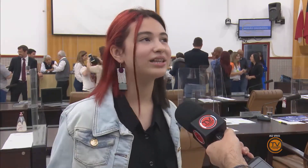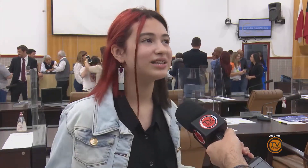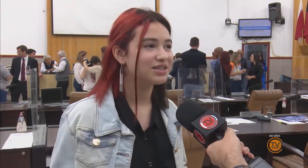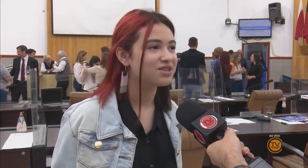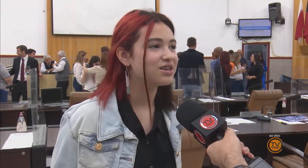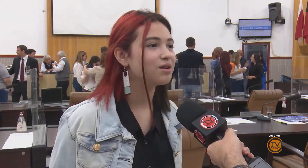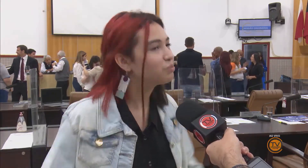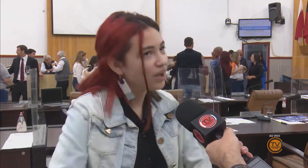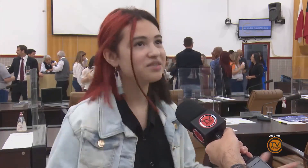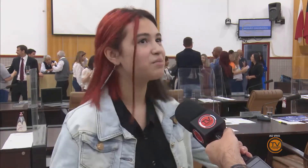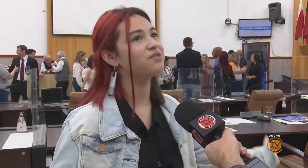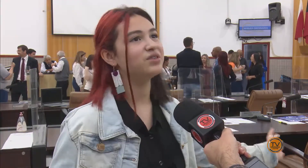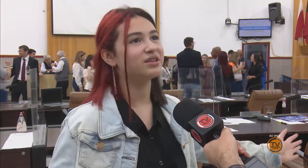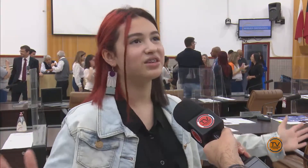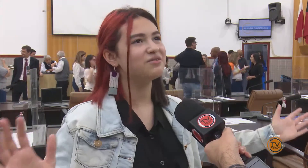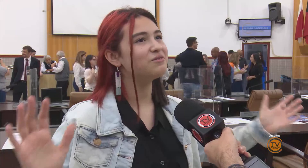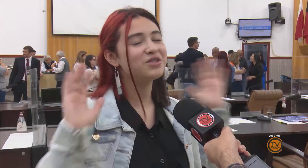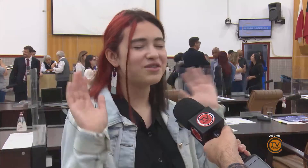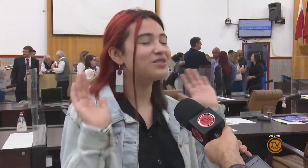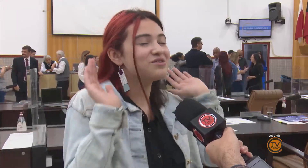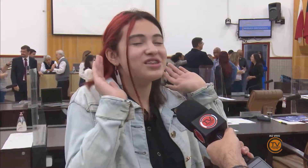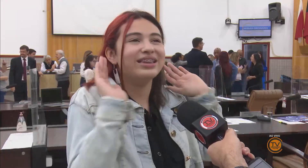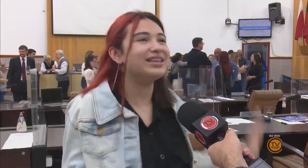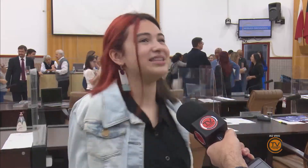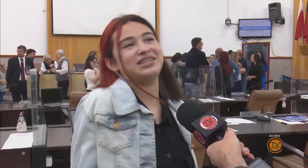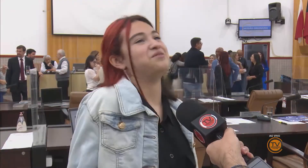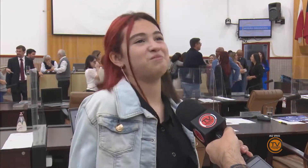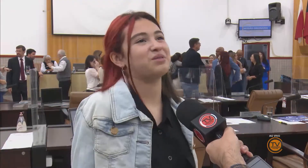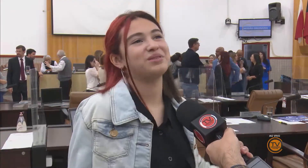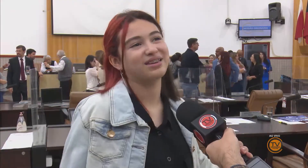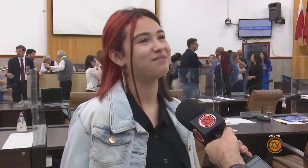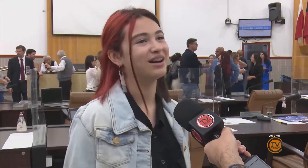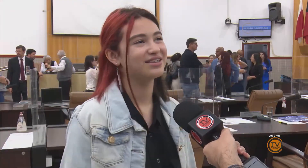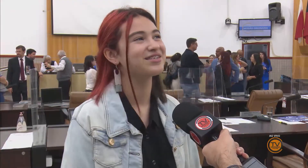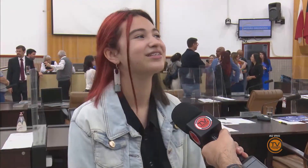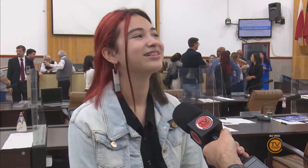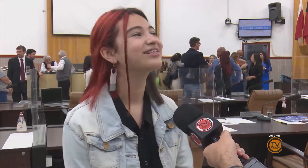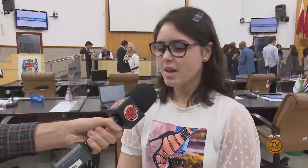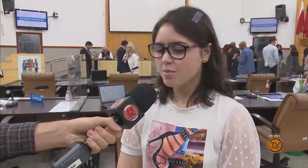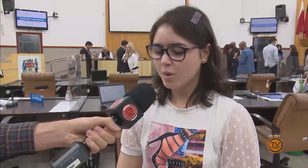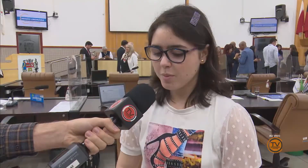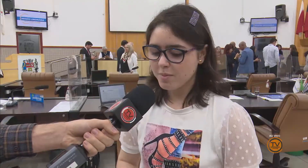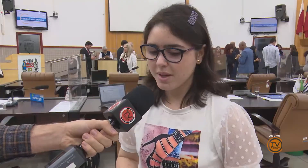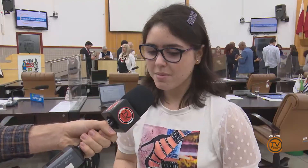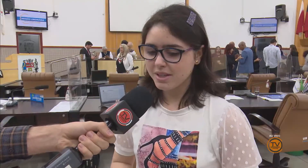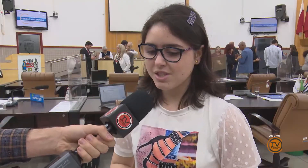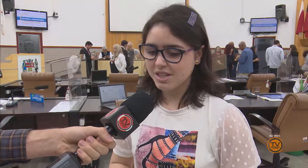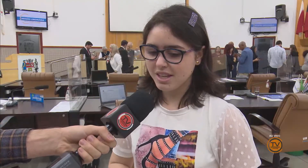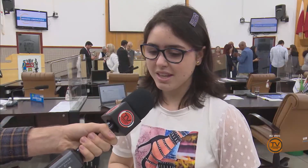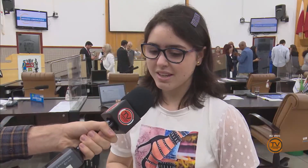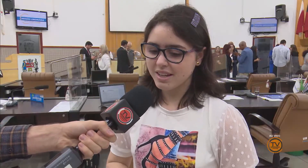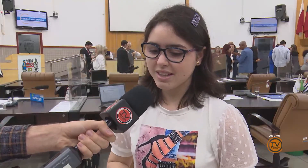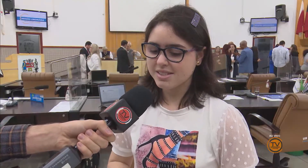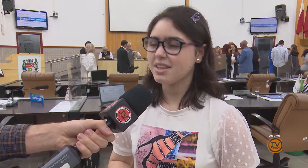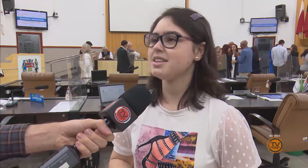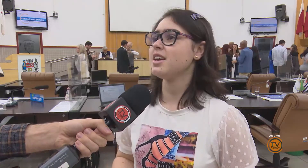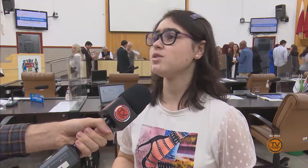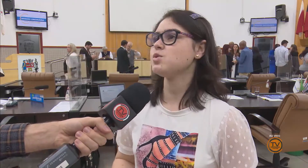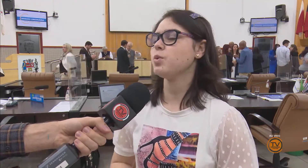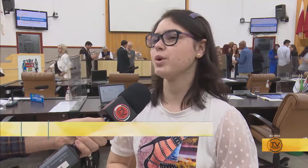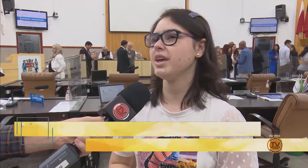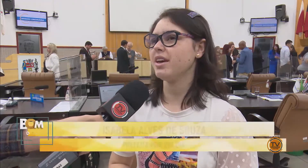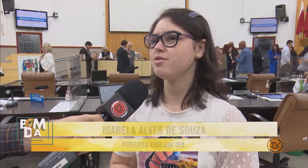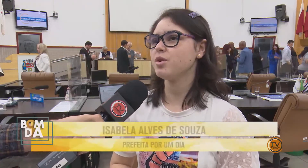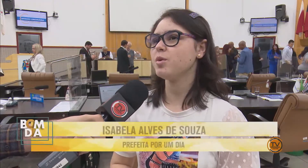e aprender nesse dia para o resto da minha vida, que hoje vai ser um dia inesquecível para mim, eu acho. Bom, primeiramente, né, agradecer